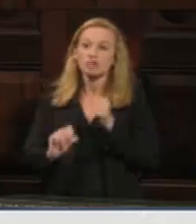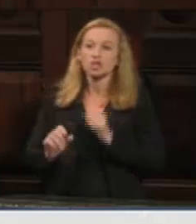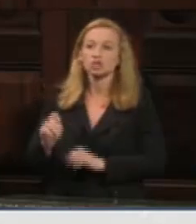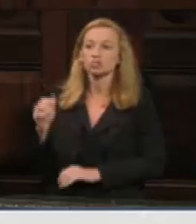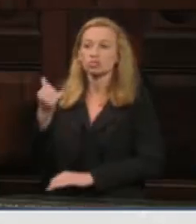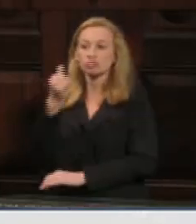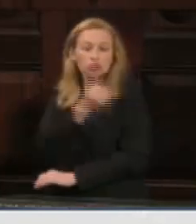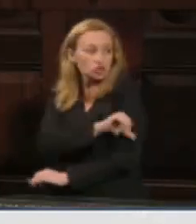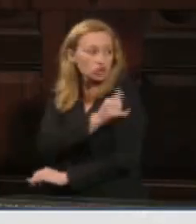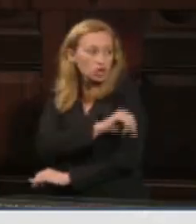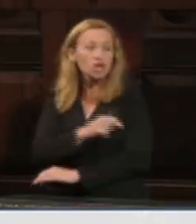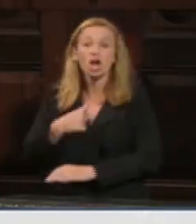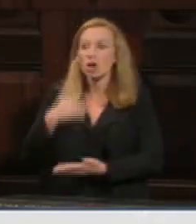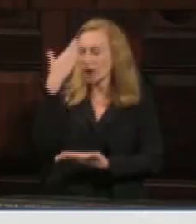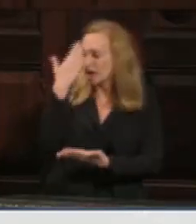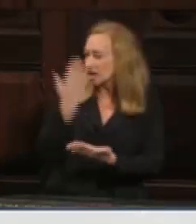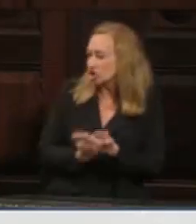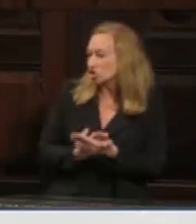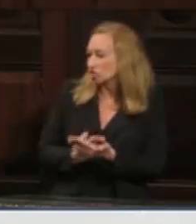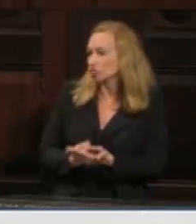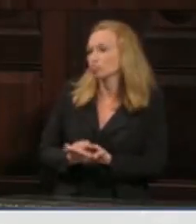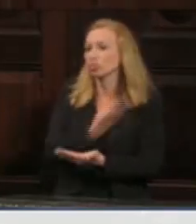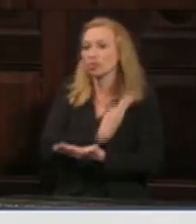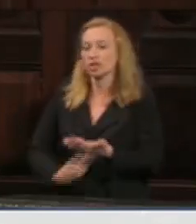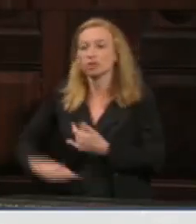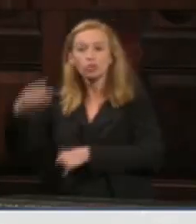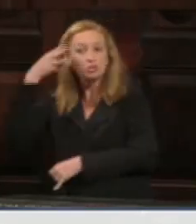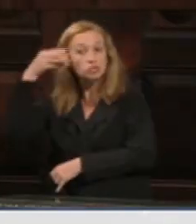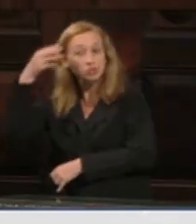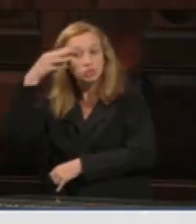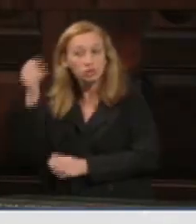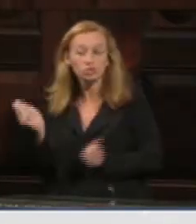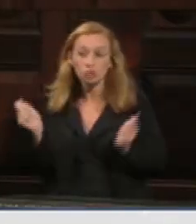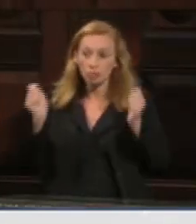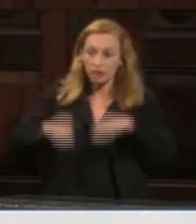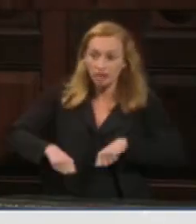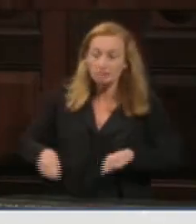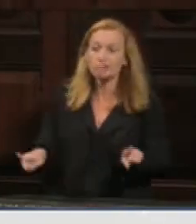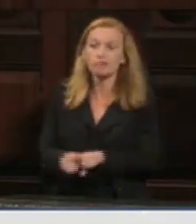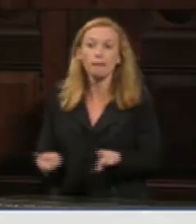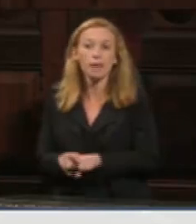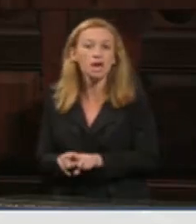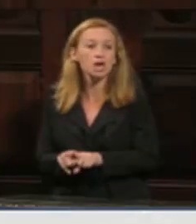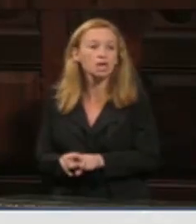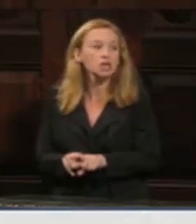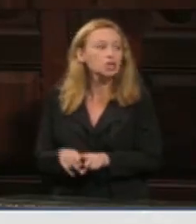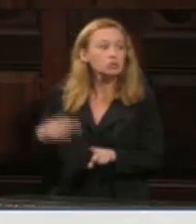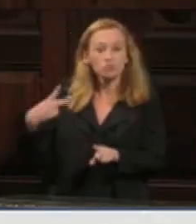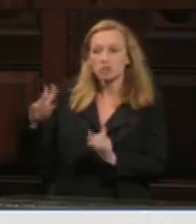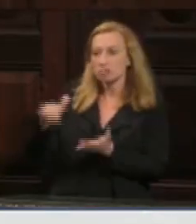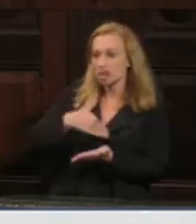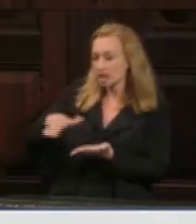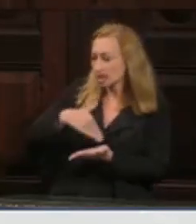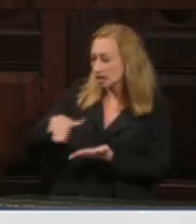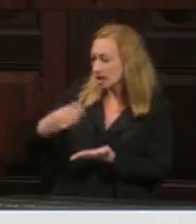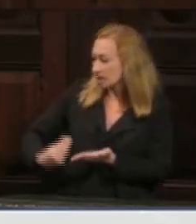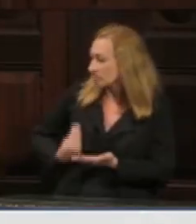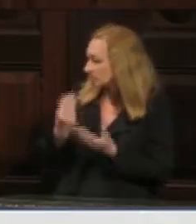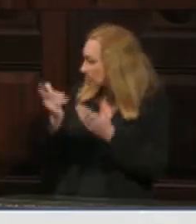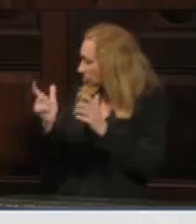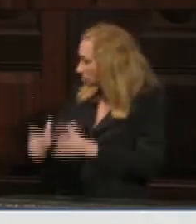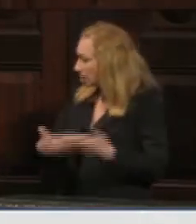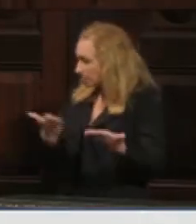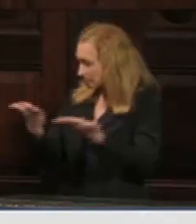muito no governador Wilson Witzel, com a sua capacidade, e também pelos seus secretários, e aqui no nome do